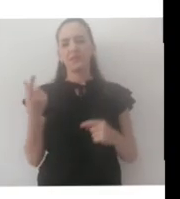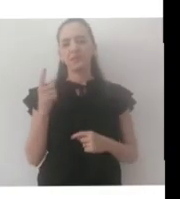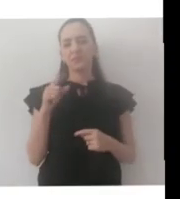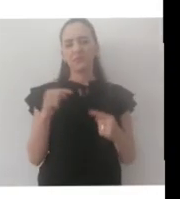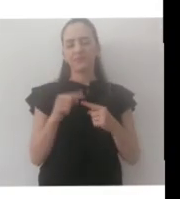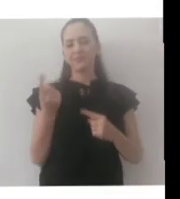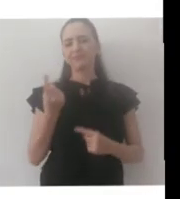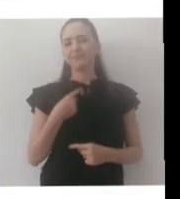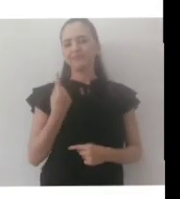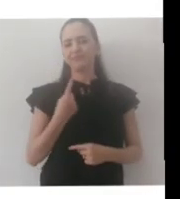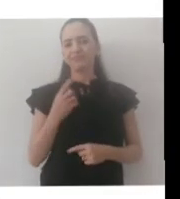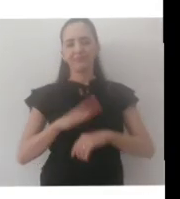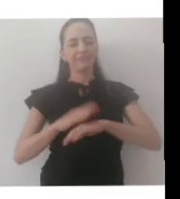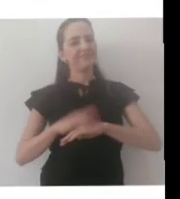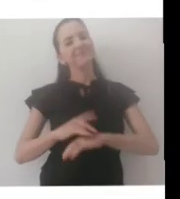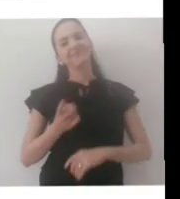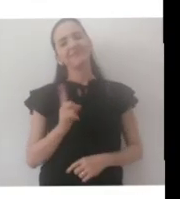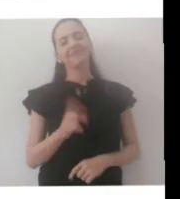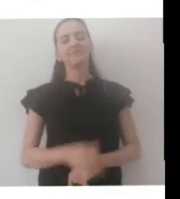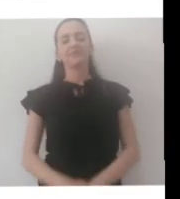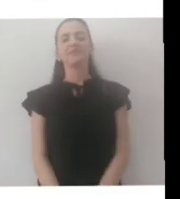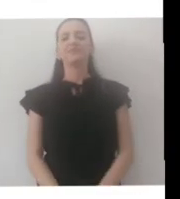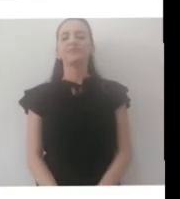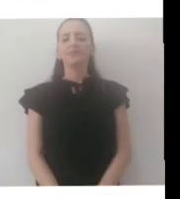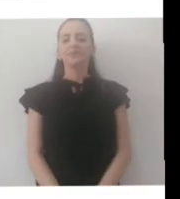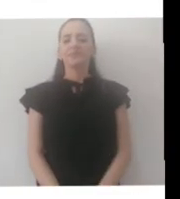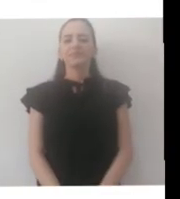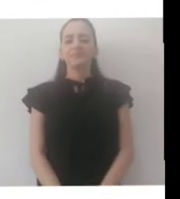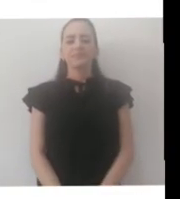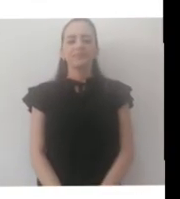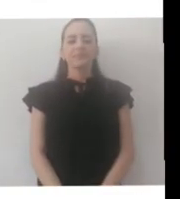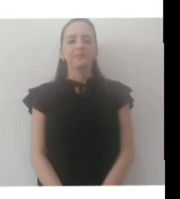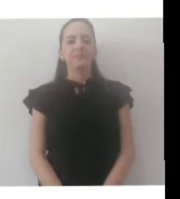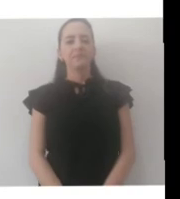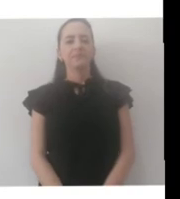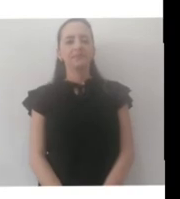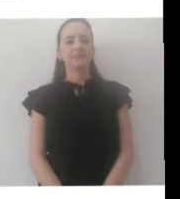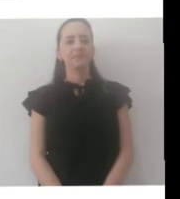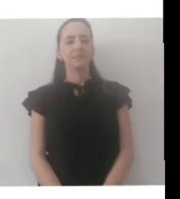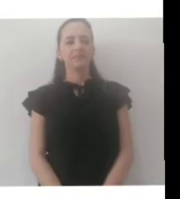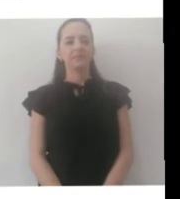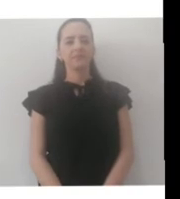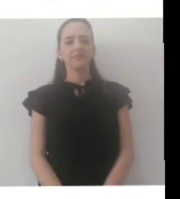e não está se conformando, não quer baixar a cabeça, não quer ceder. Enfim.